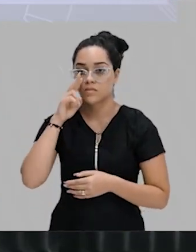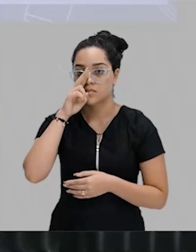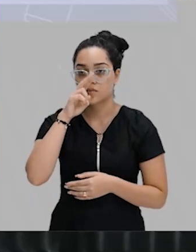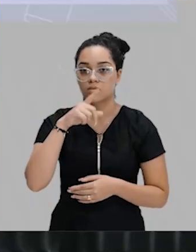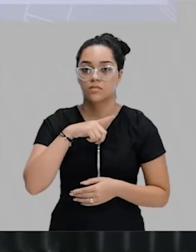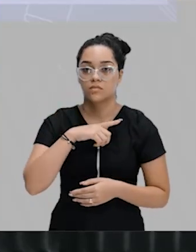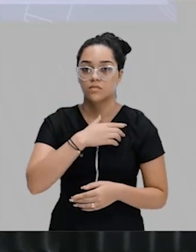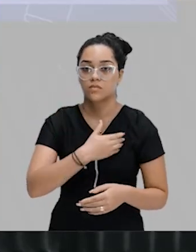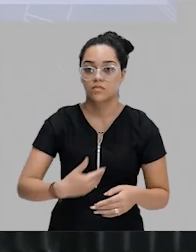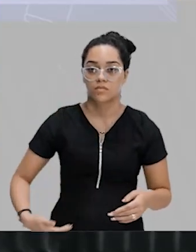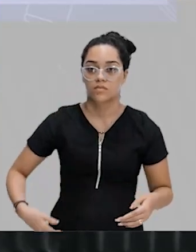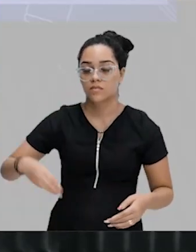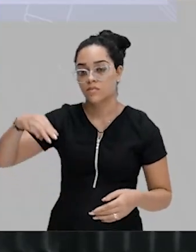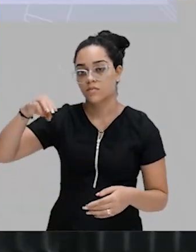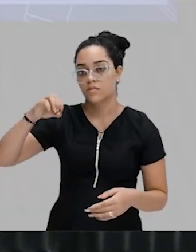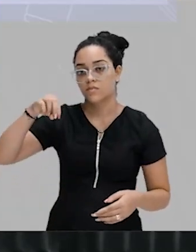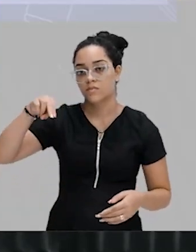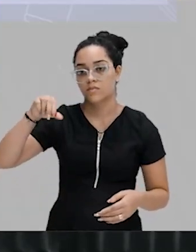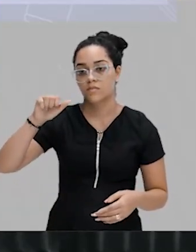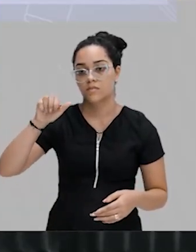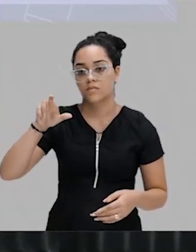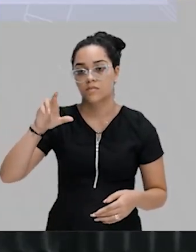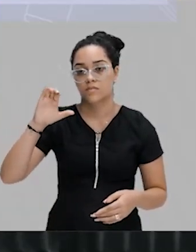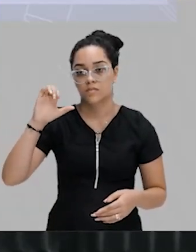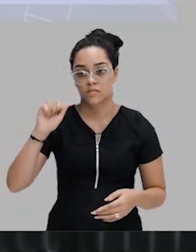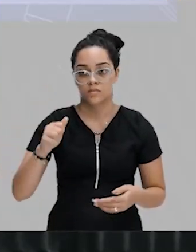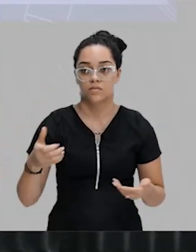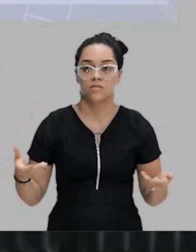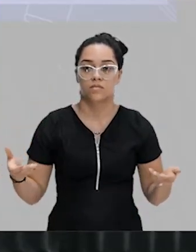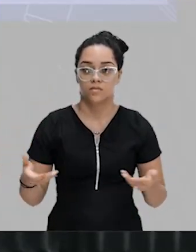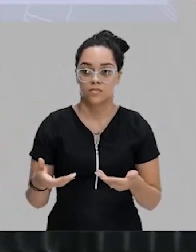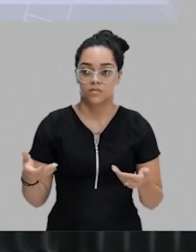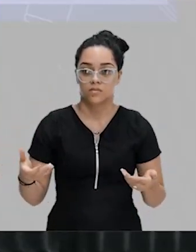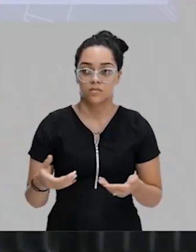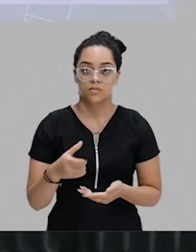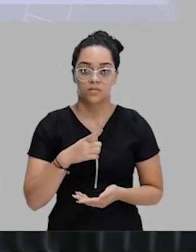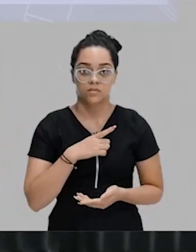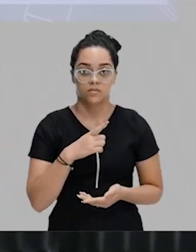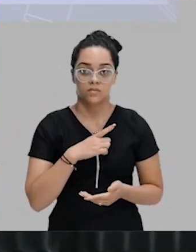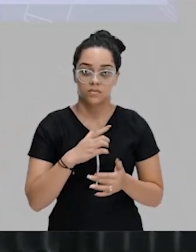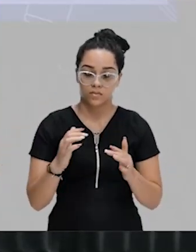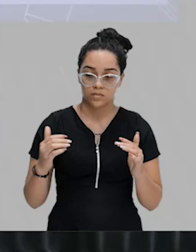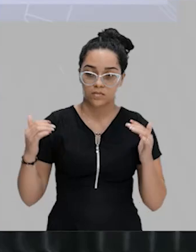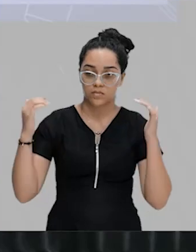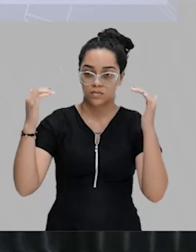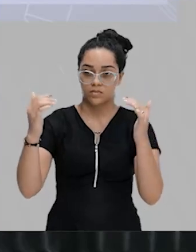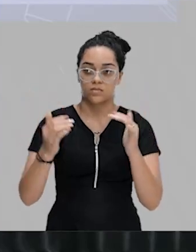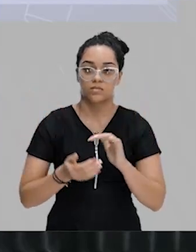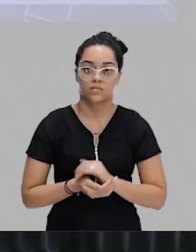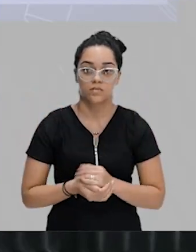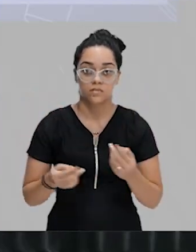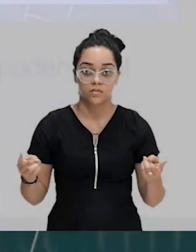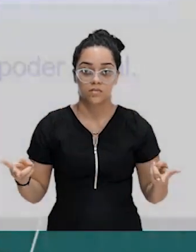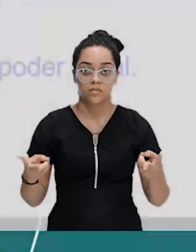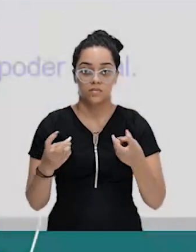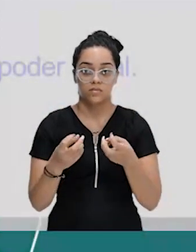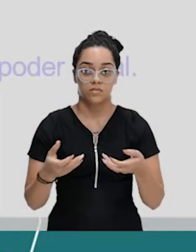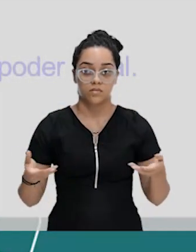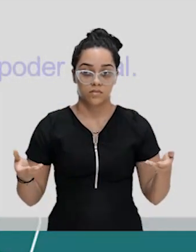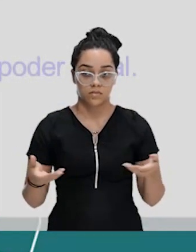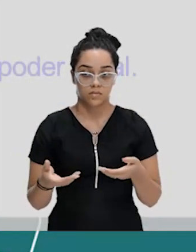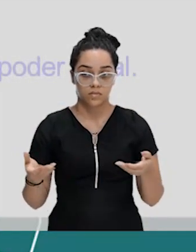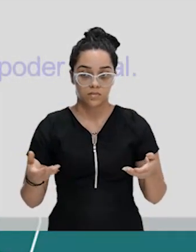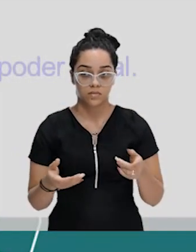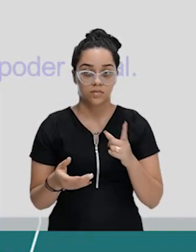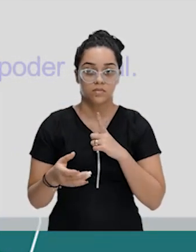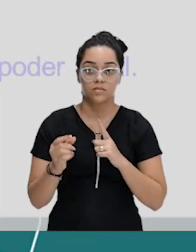mãos do monarca. O monarca passando a ser agora um soberano. Observe que esse monarca